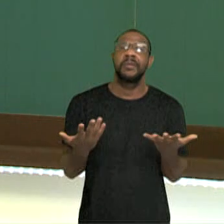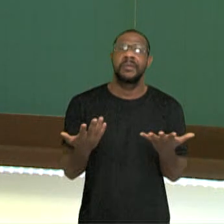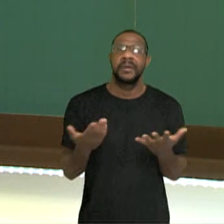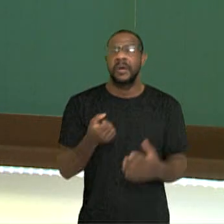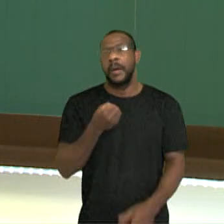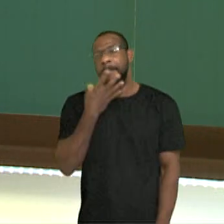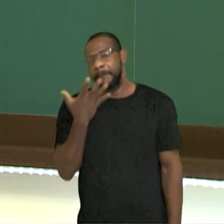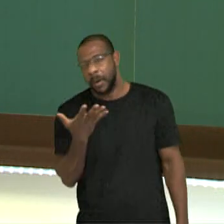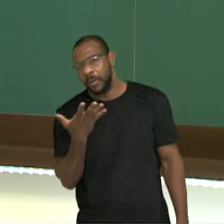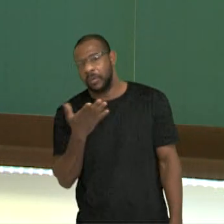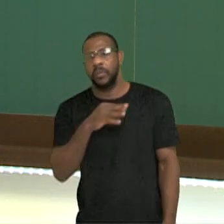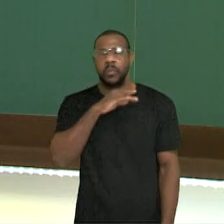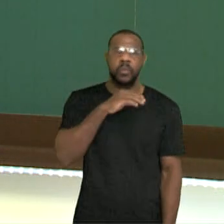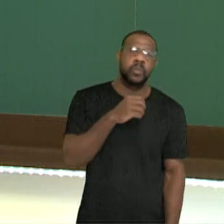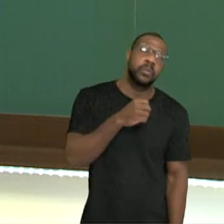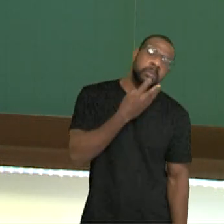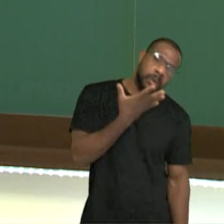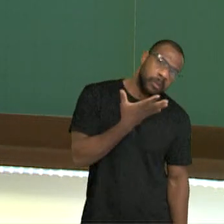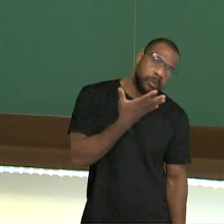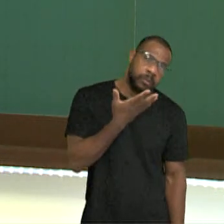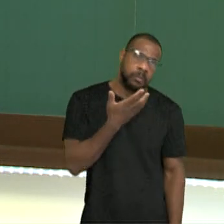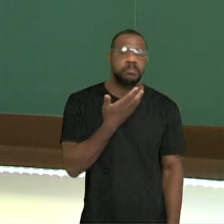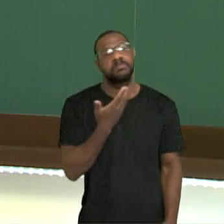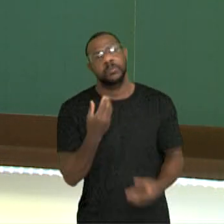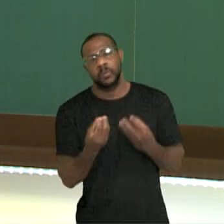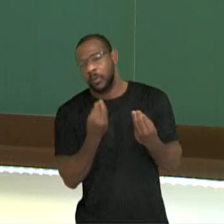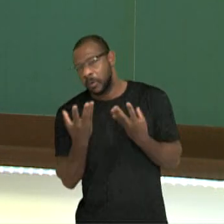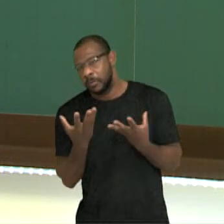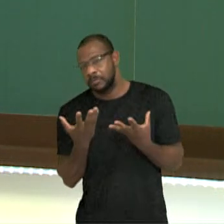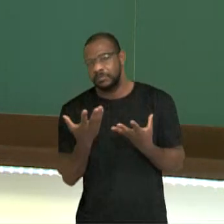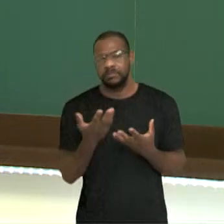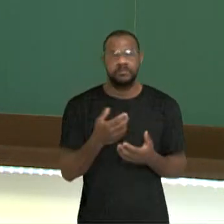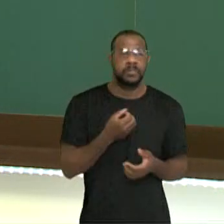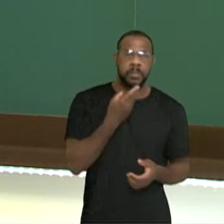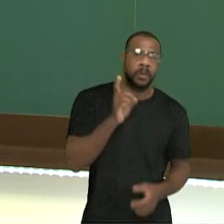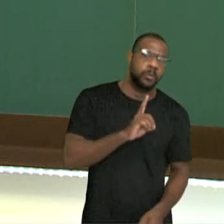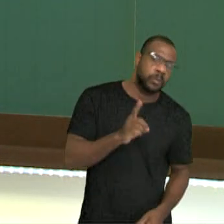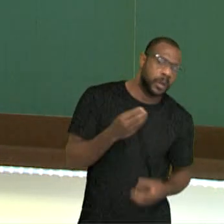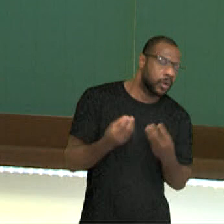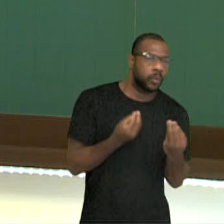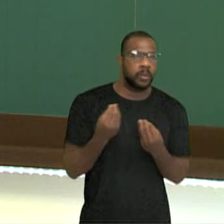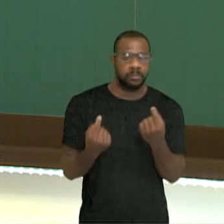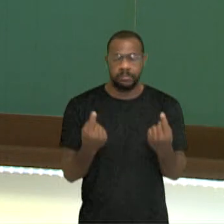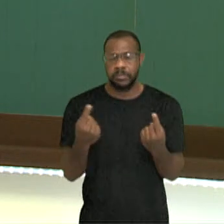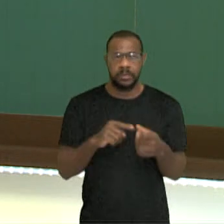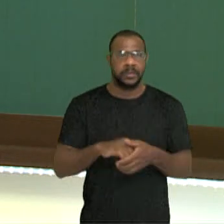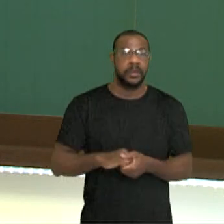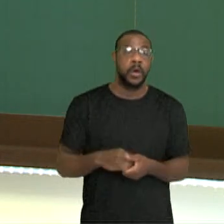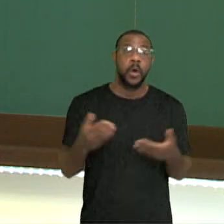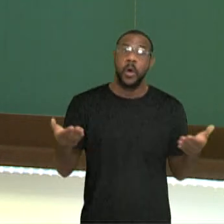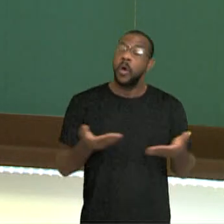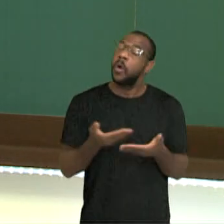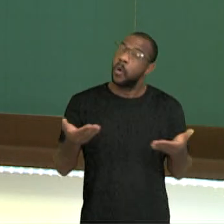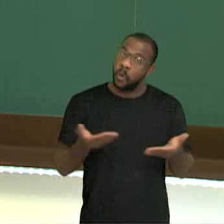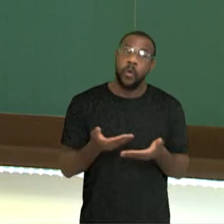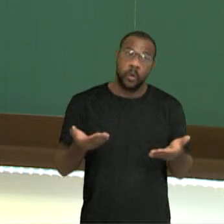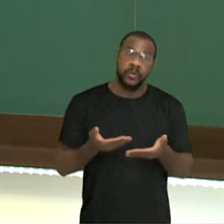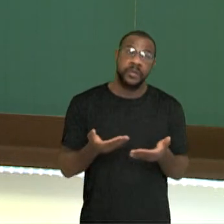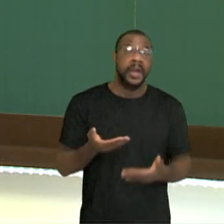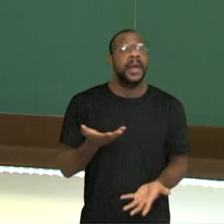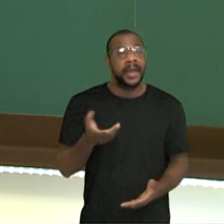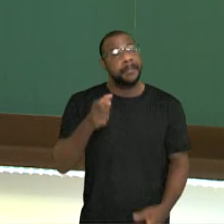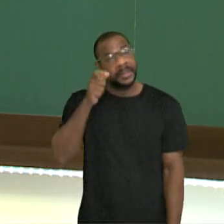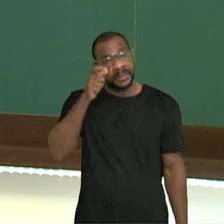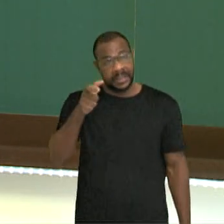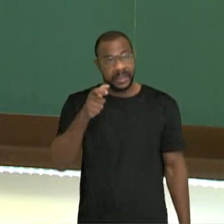e desvantagens de cada uma delas? Qual das duas modalidades de investimento estudada hoje é a mais interessante para você compor